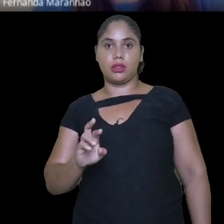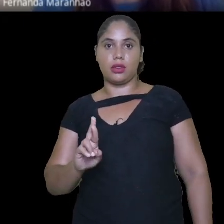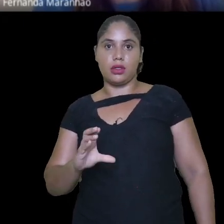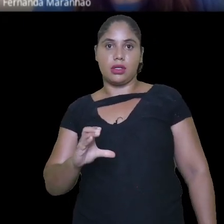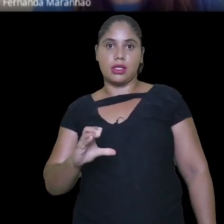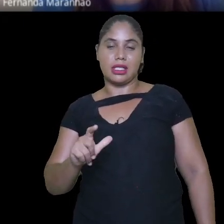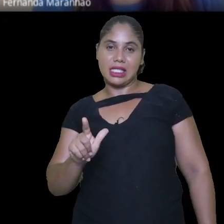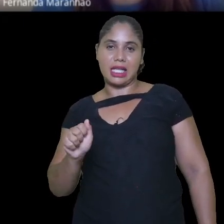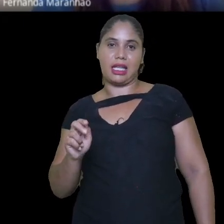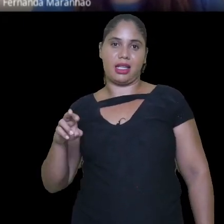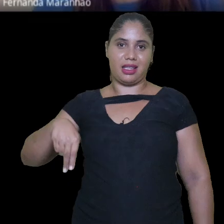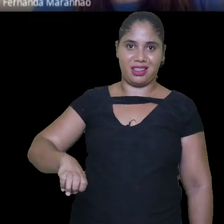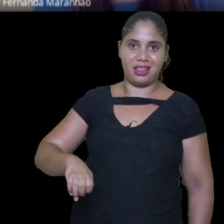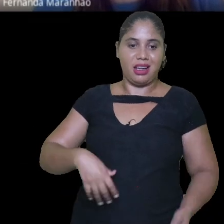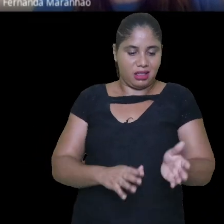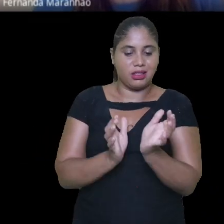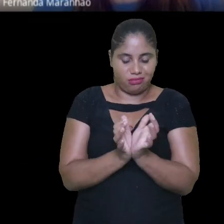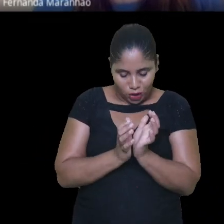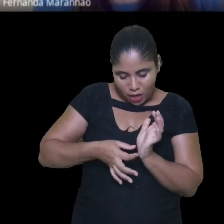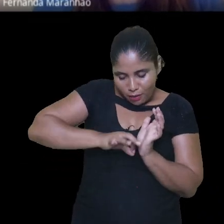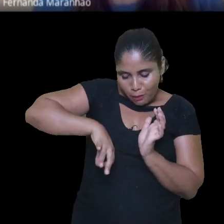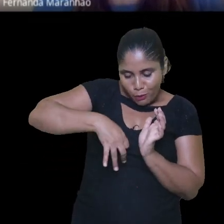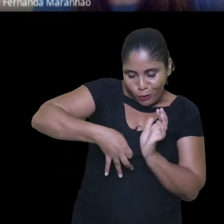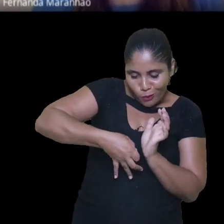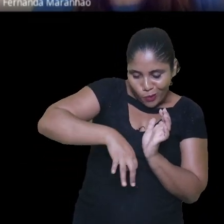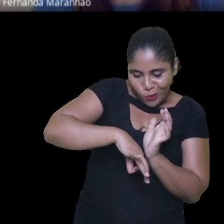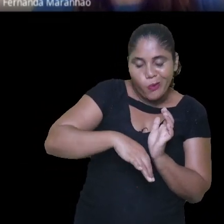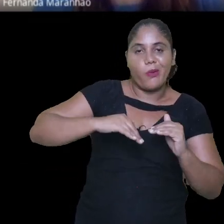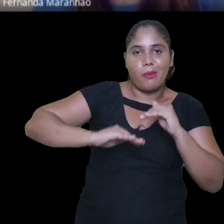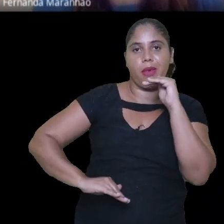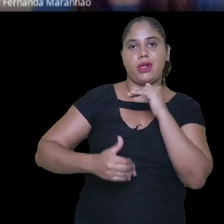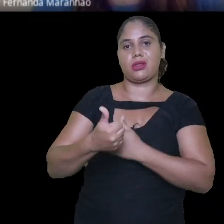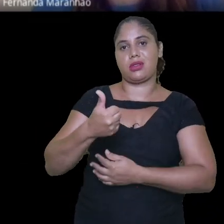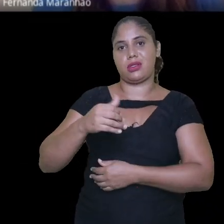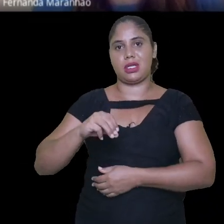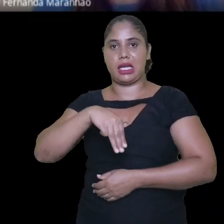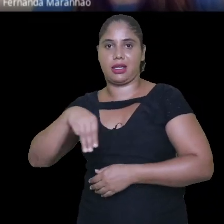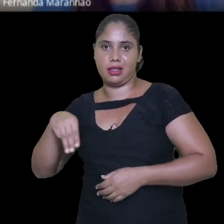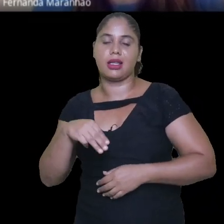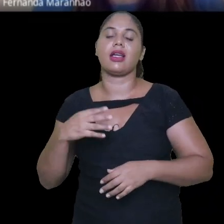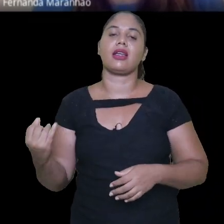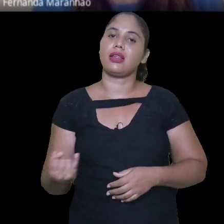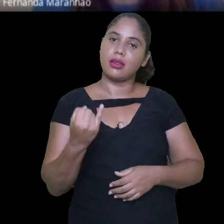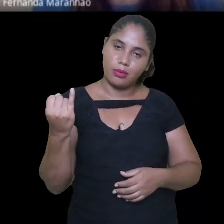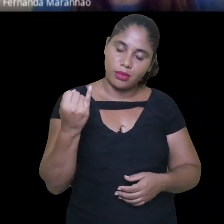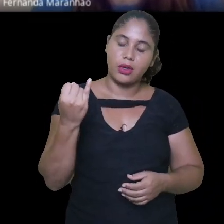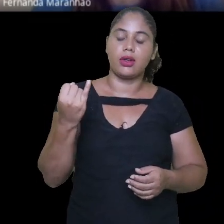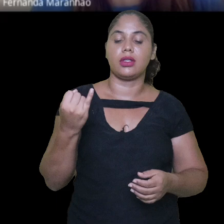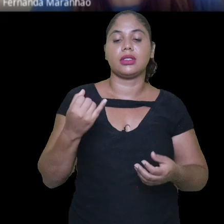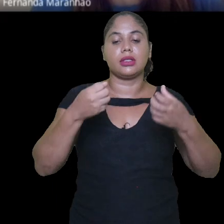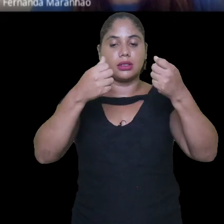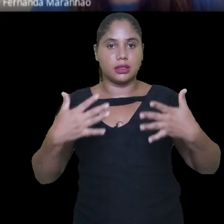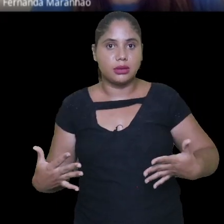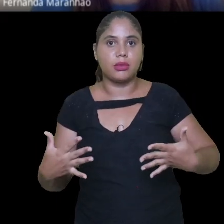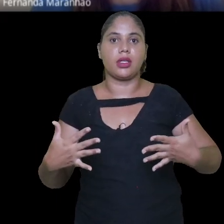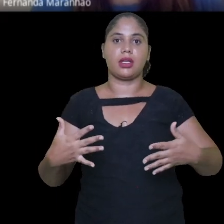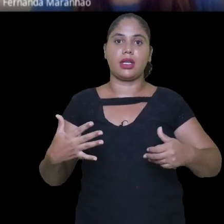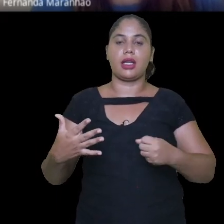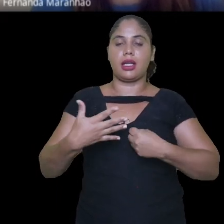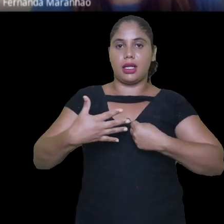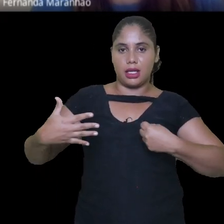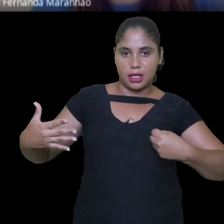milímetros. É muito importante falar nas síndromes, nas grandes síndromes obstétricas e na insuficiência placentária, na